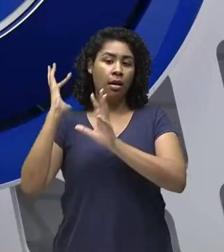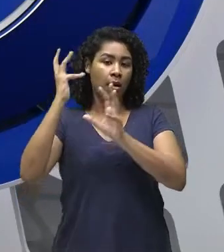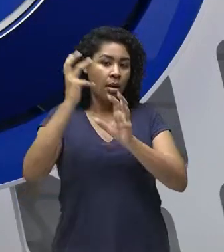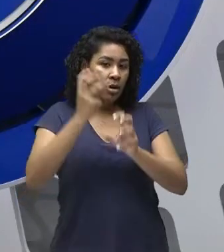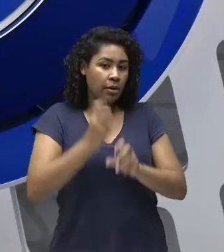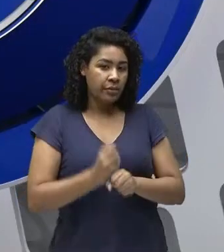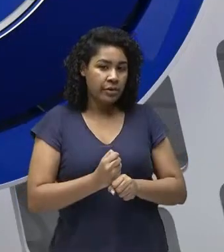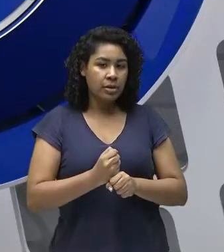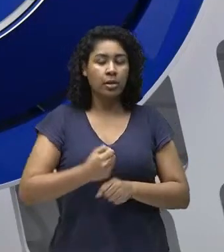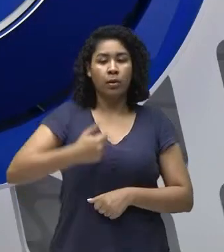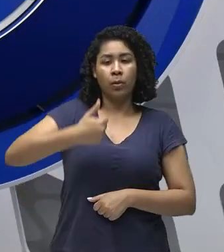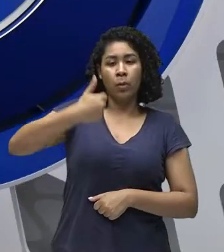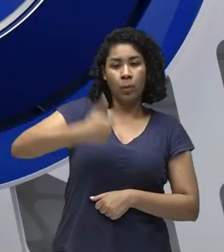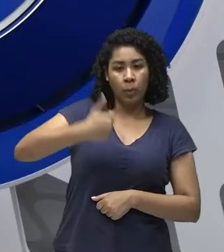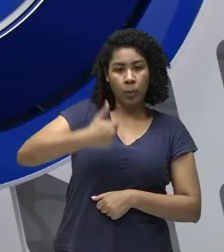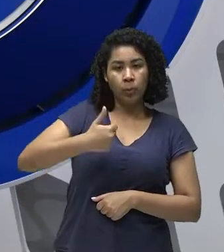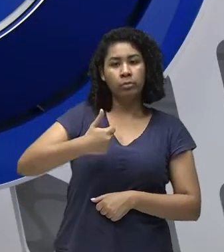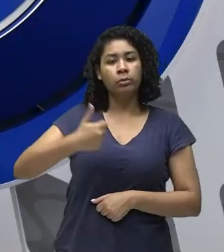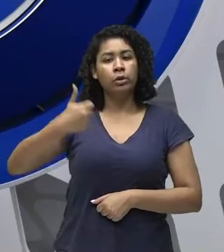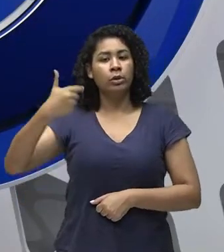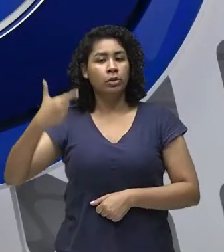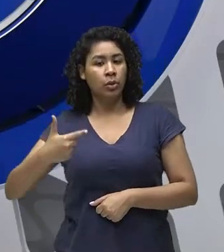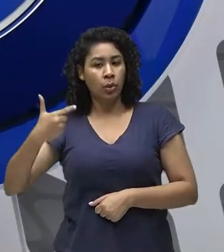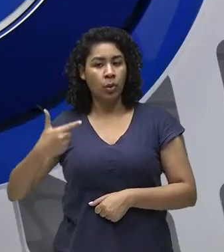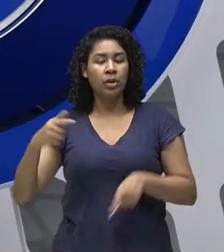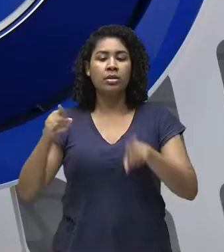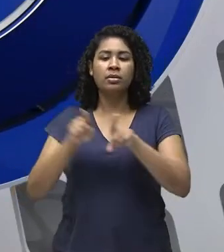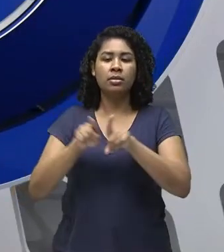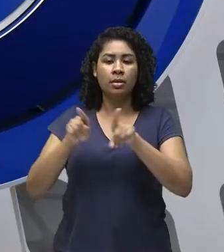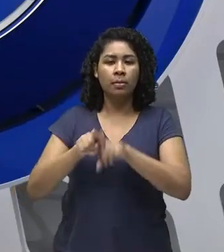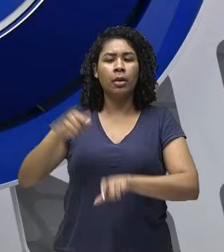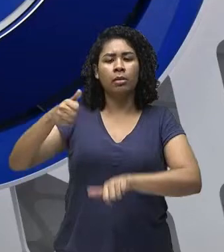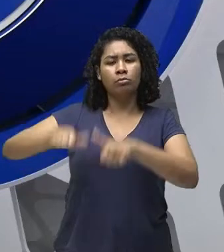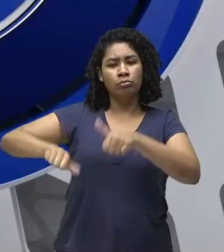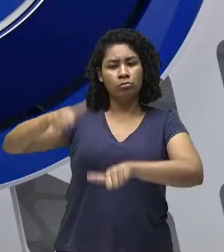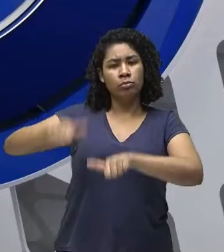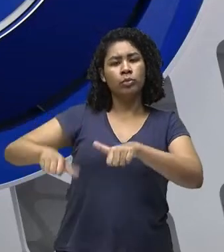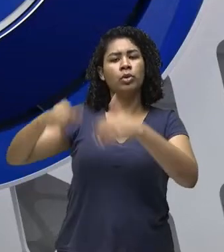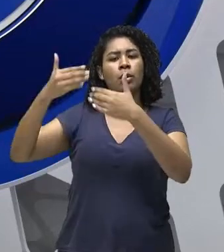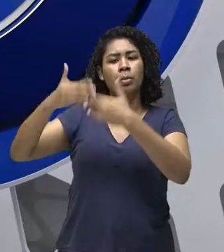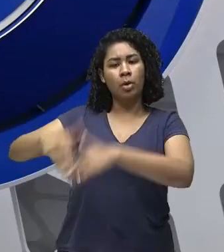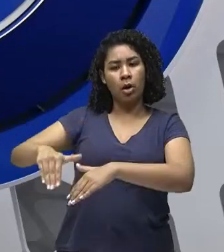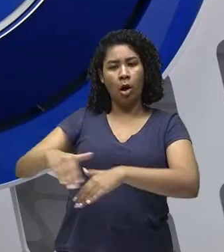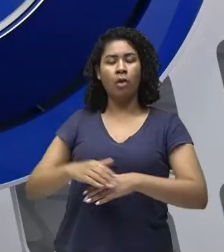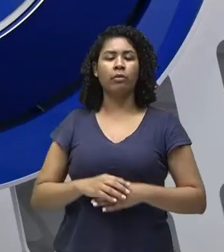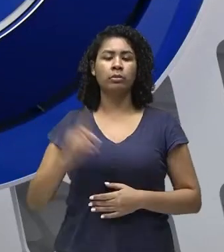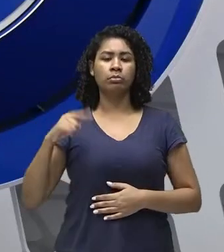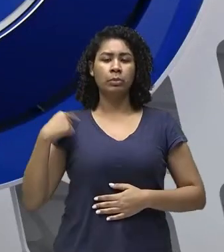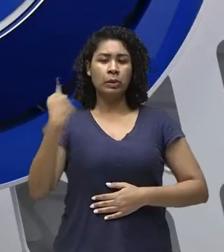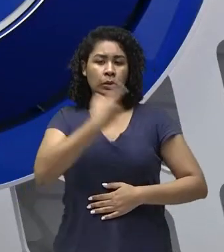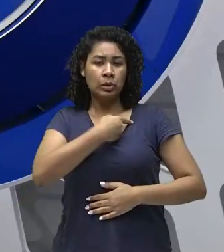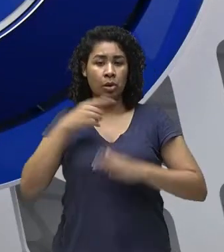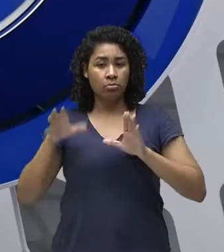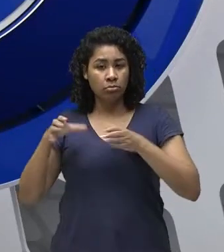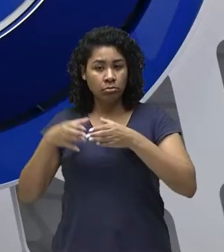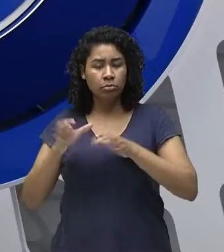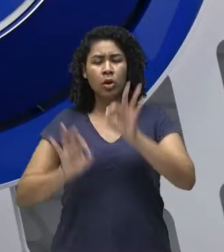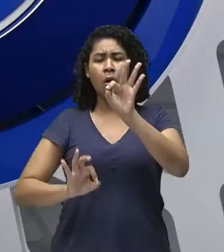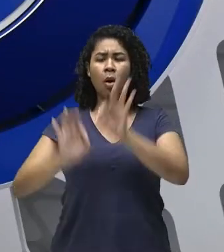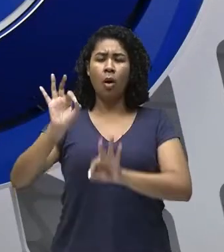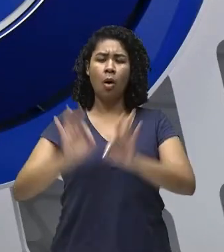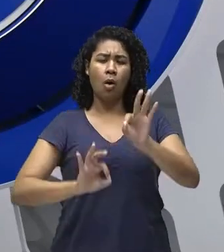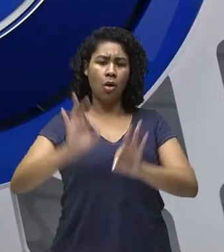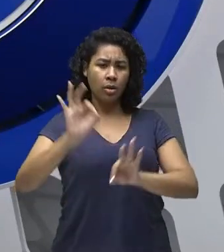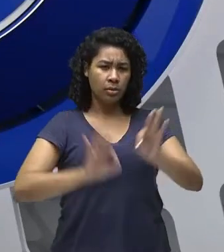e também a nossa avaliação. Tudo foi planejado com muita atenção, com muito cuidado, para que ninguém